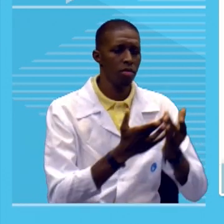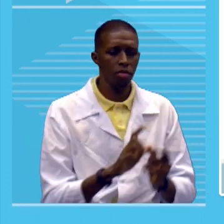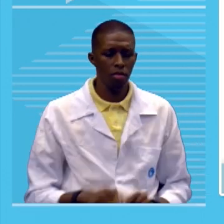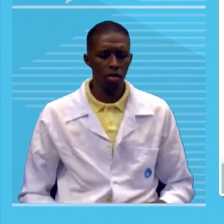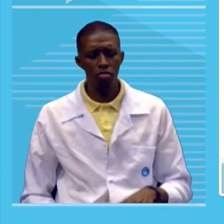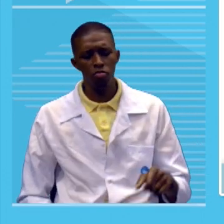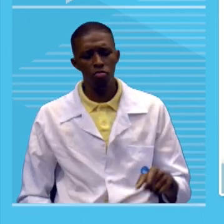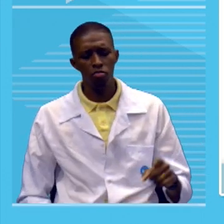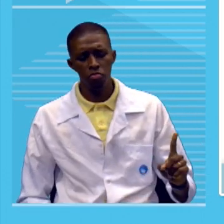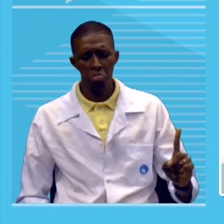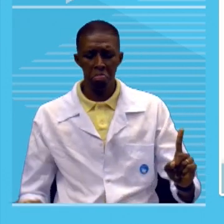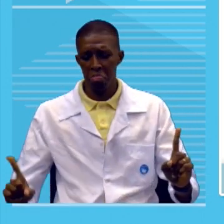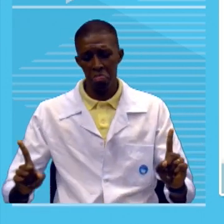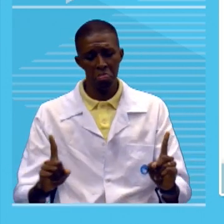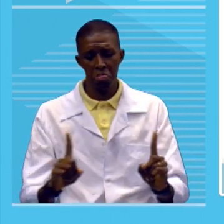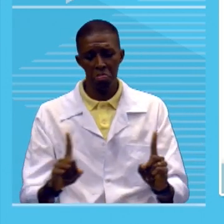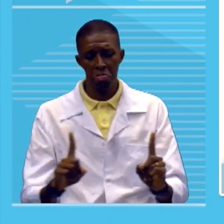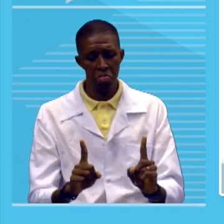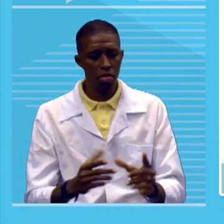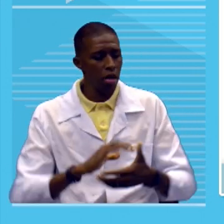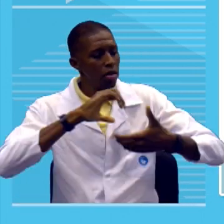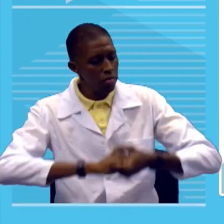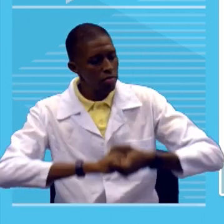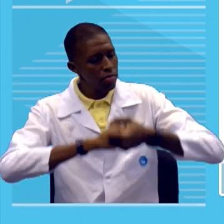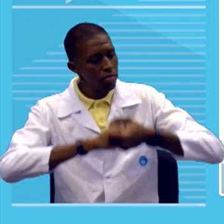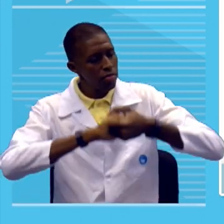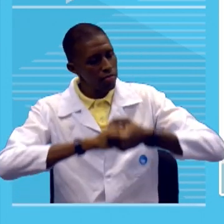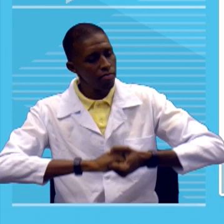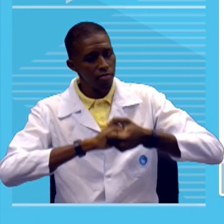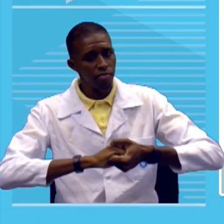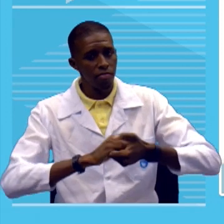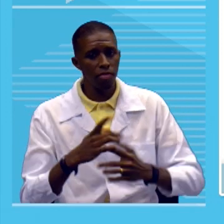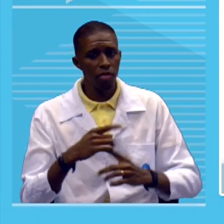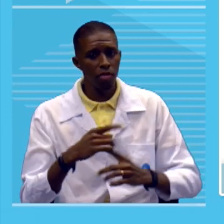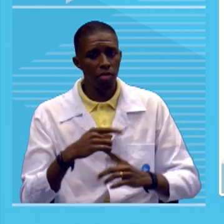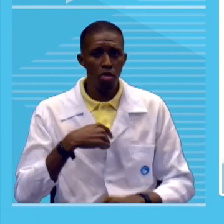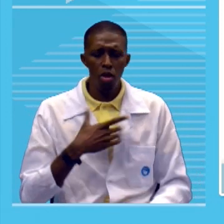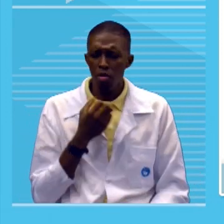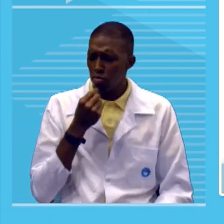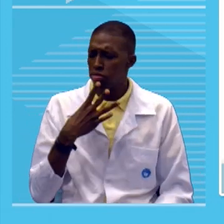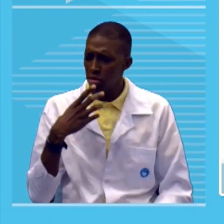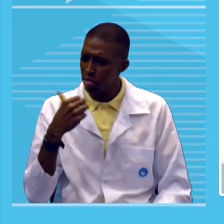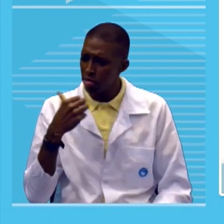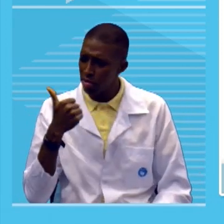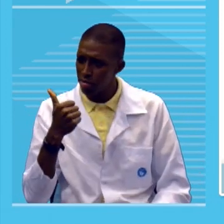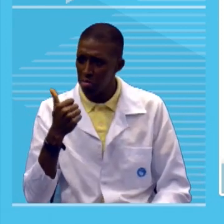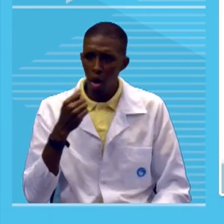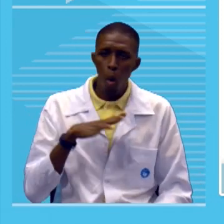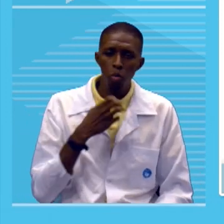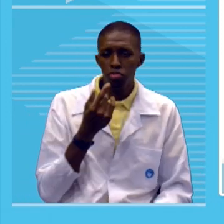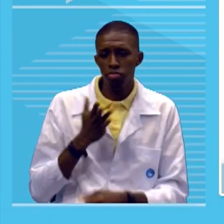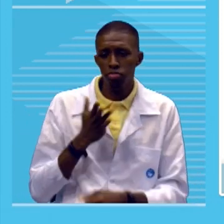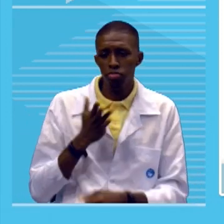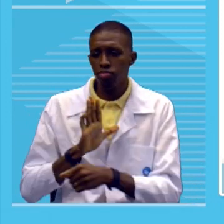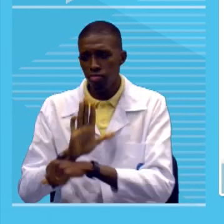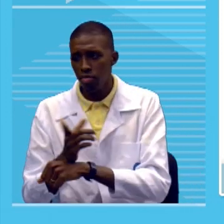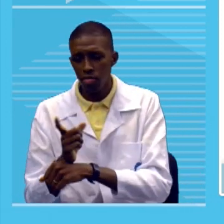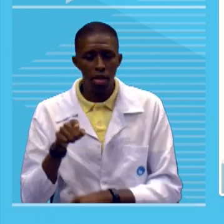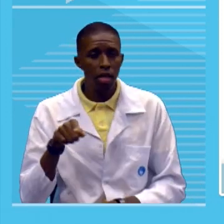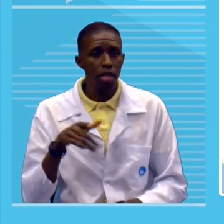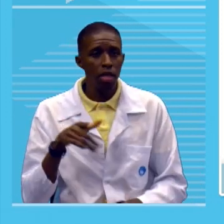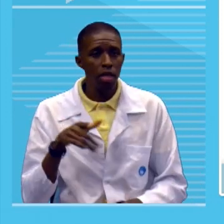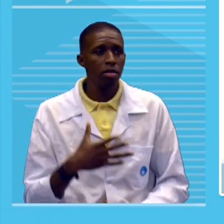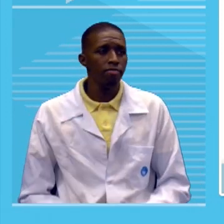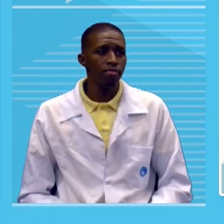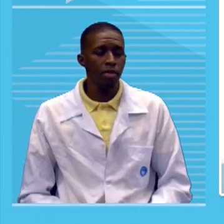Eu, gentilmente, aceno para ela com alegria, digo bom dia ou boa tarde. Vocês estão vendo aqui que aqui tem uma vírgula